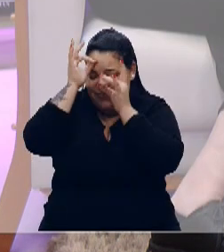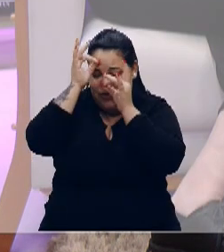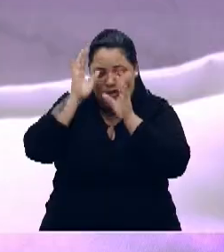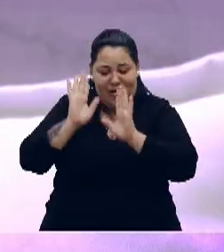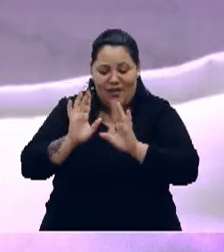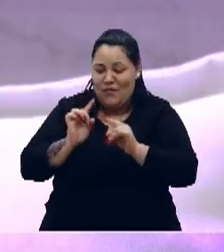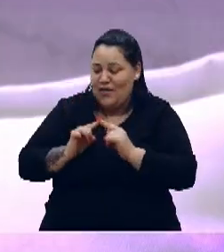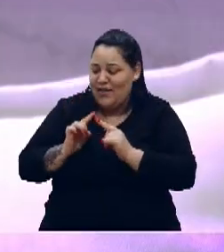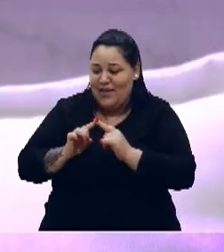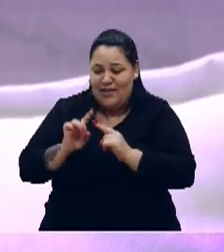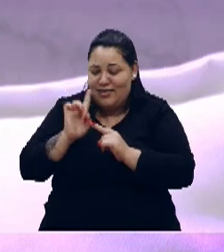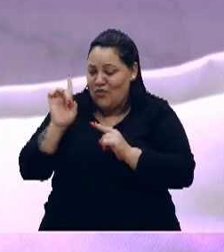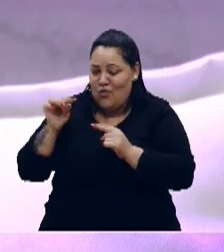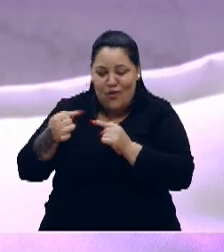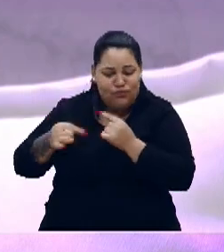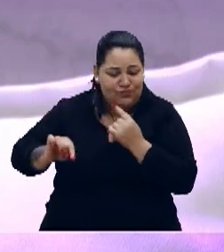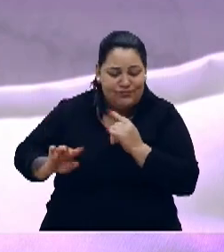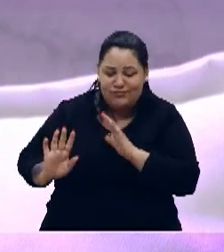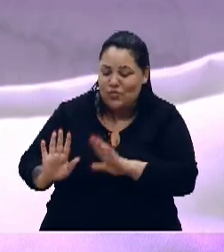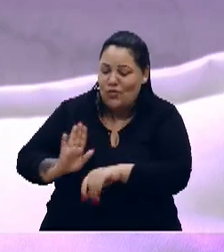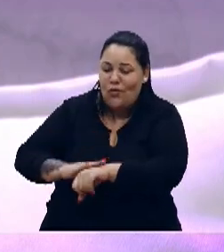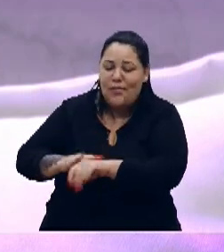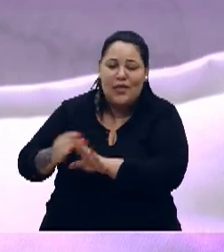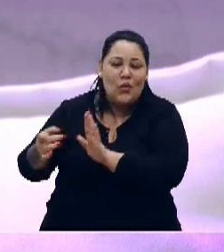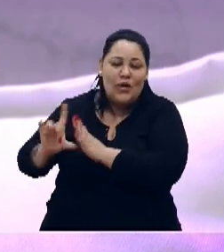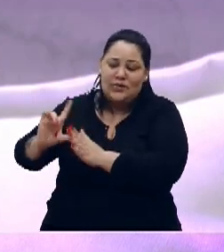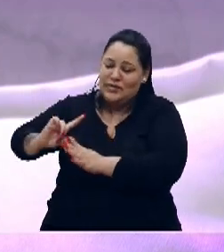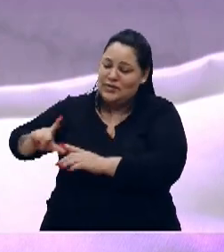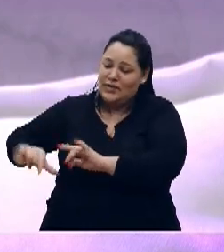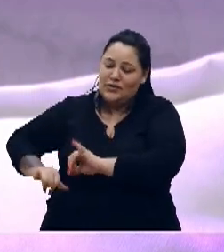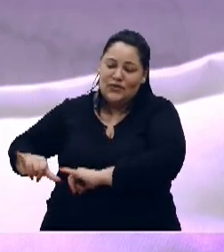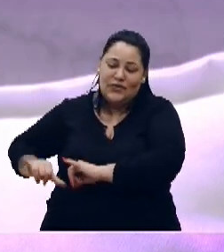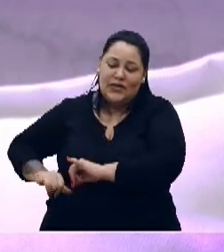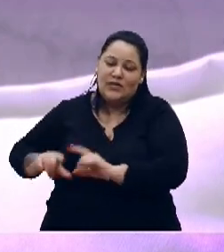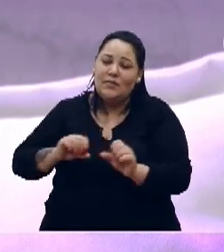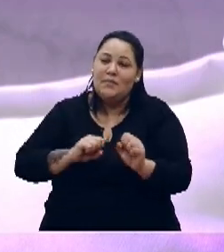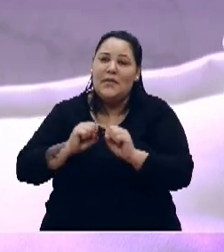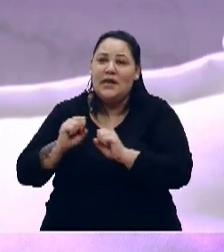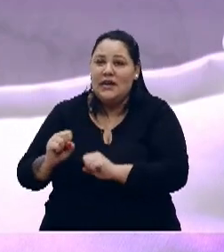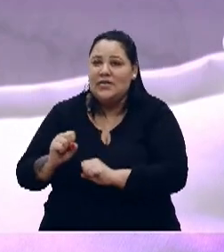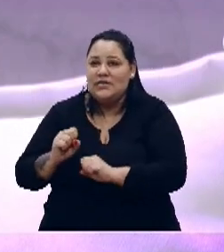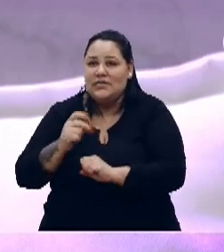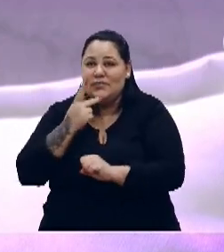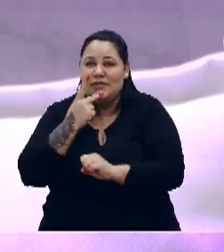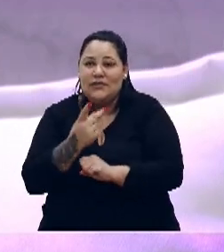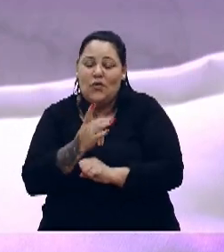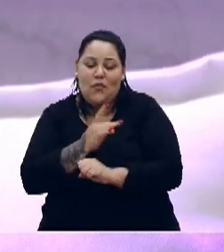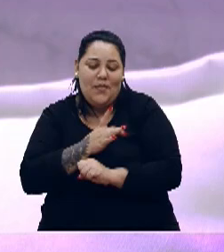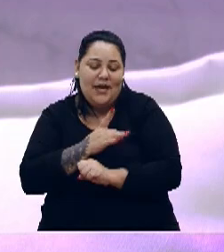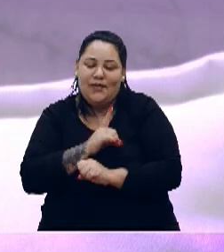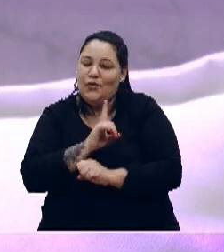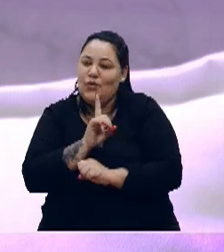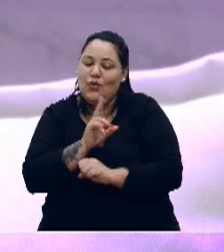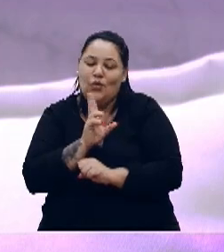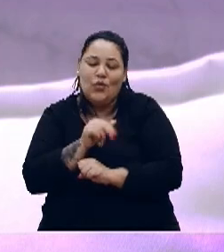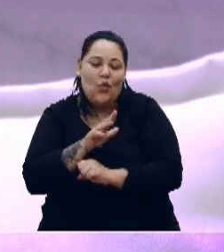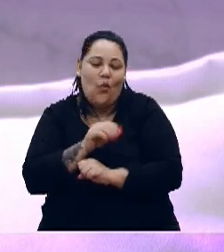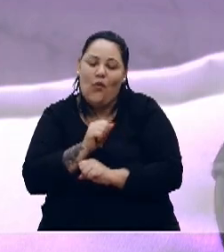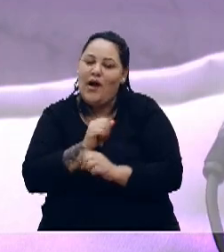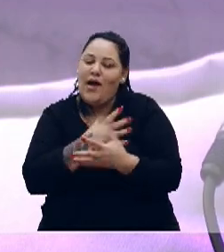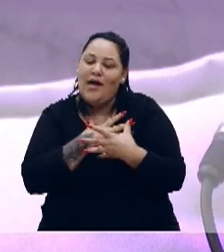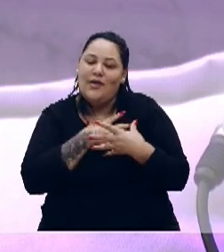o que eu tava precisando naquele momento, mas se eu pudesse falar, o medo não vai embora, né? Então a gente...